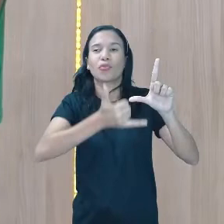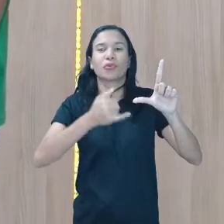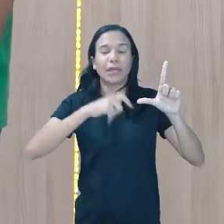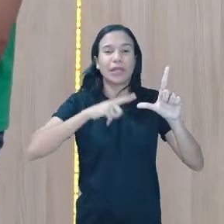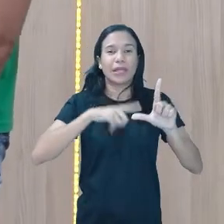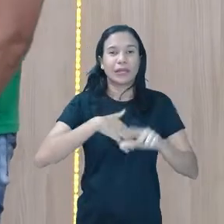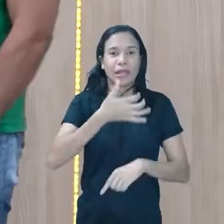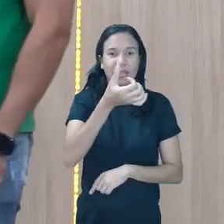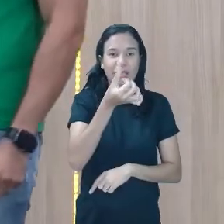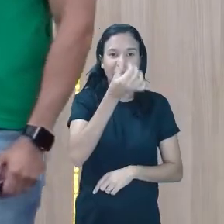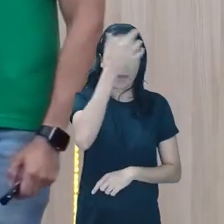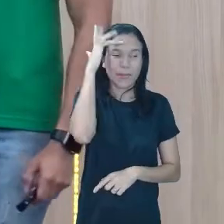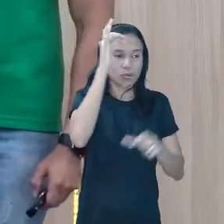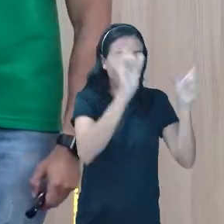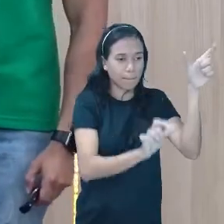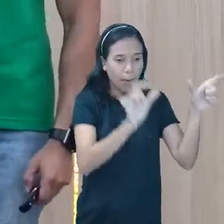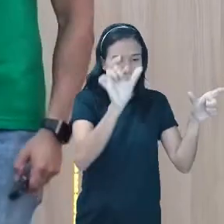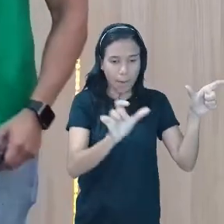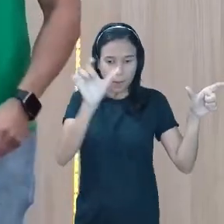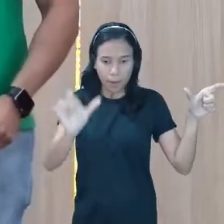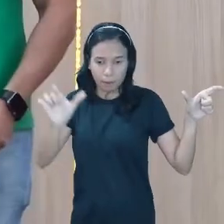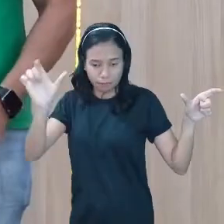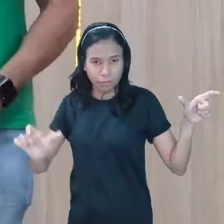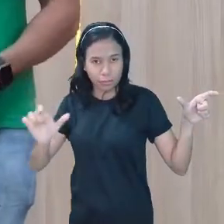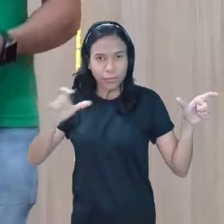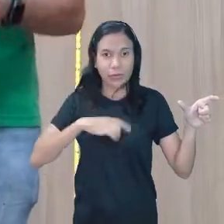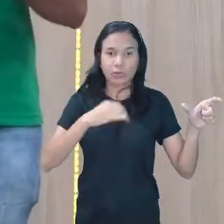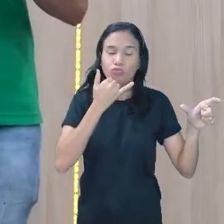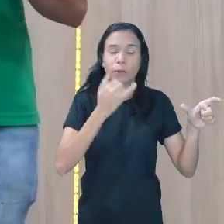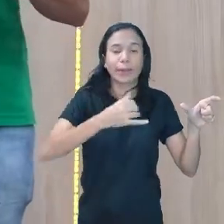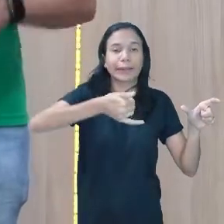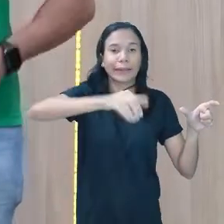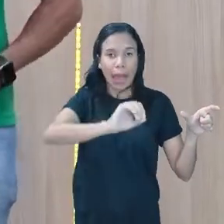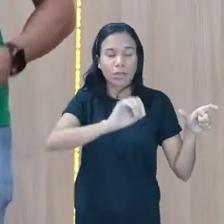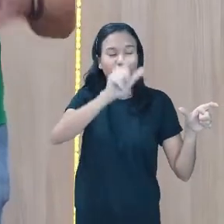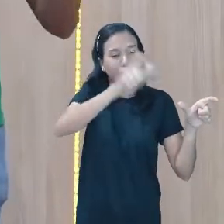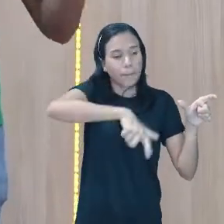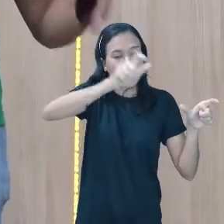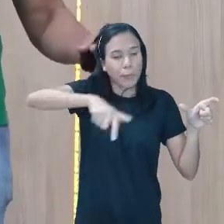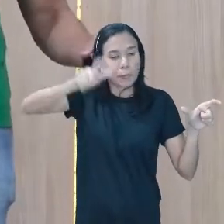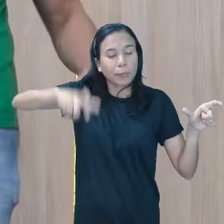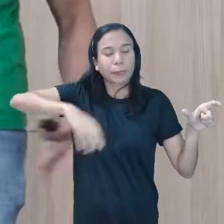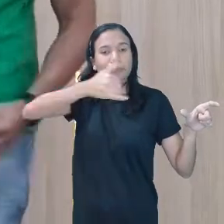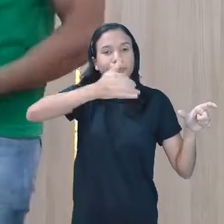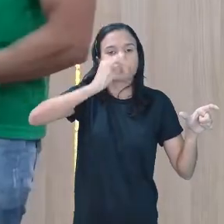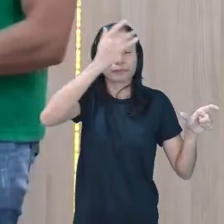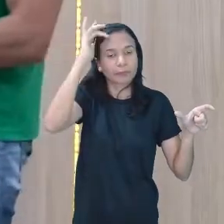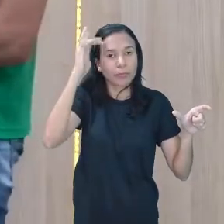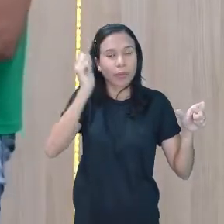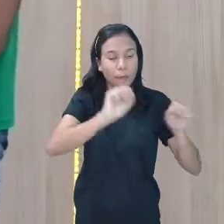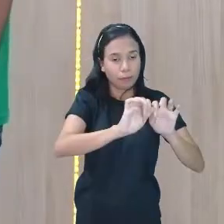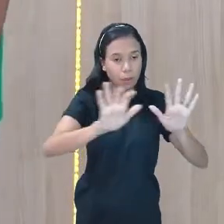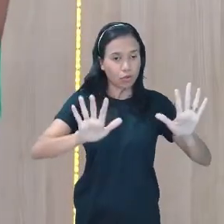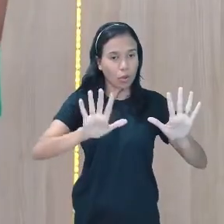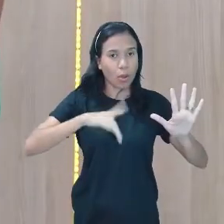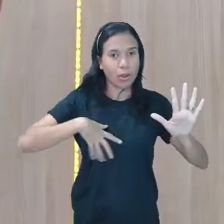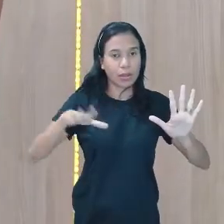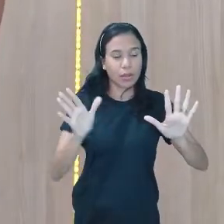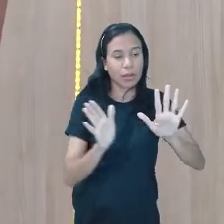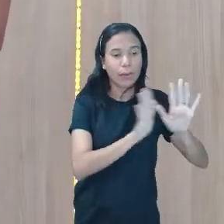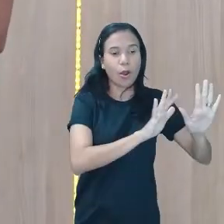Coloquei aqui 6 cabecinhas, indicando 10 cabecinhas, desculpa, indicando as 10 pessoas, e circulei